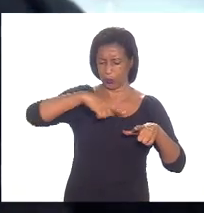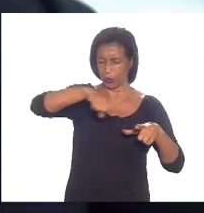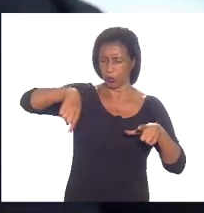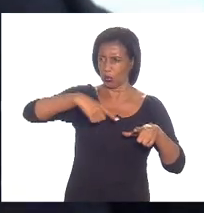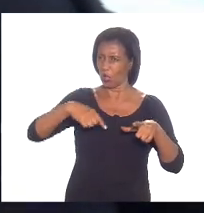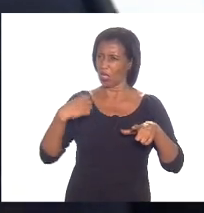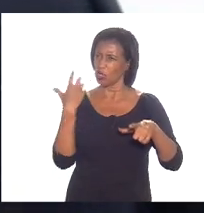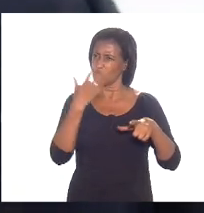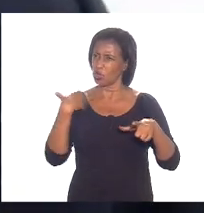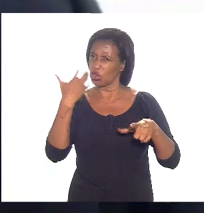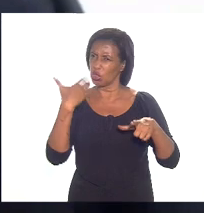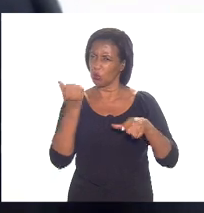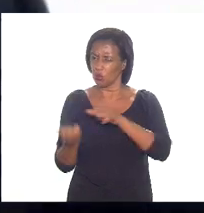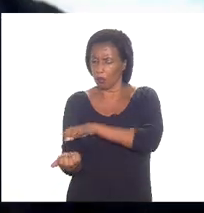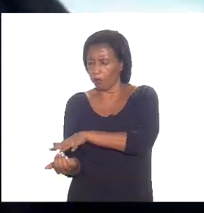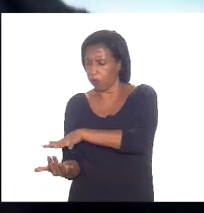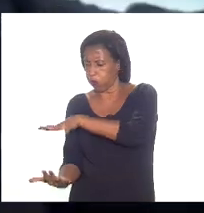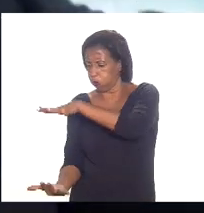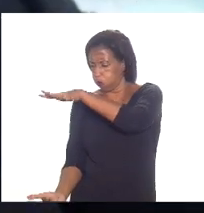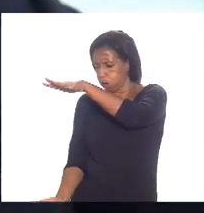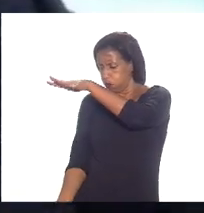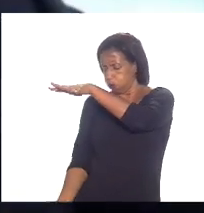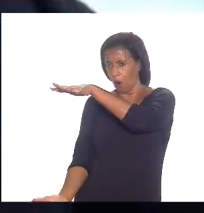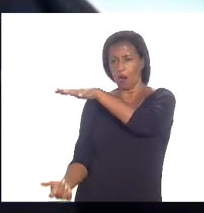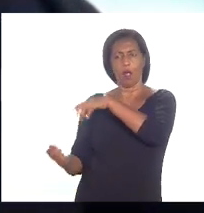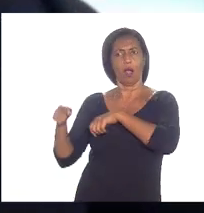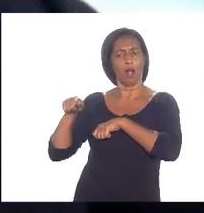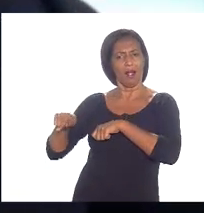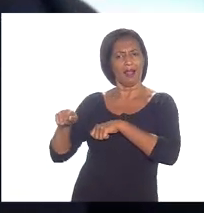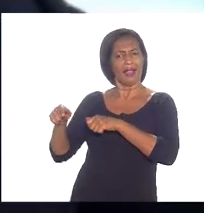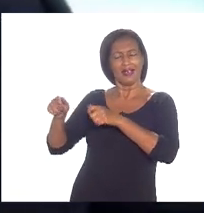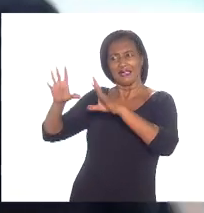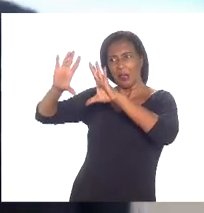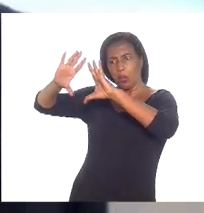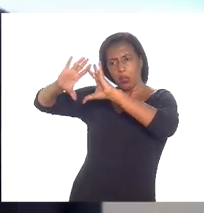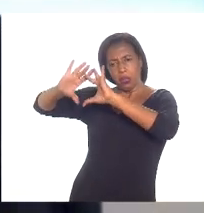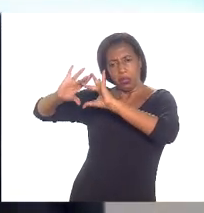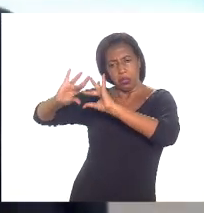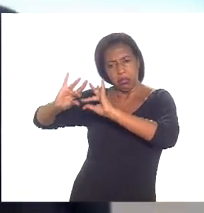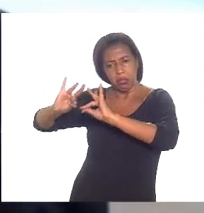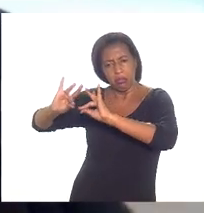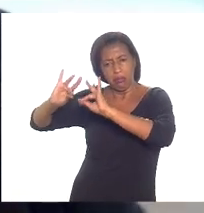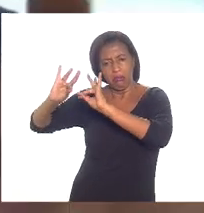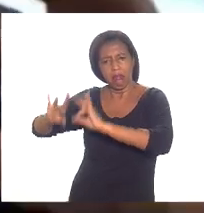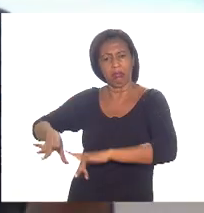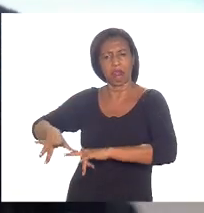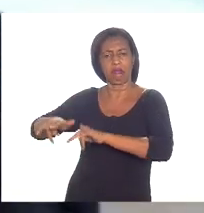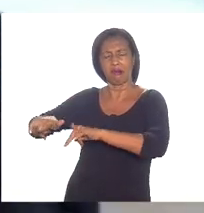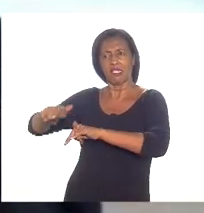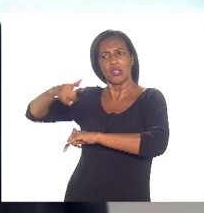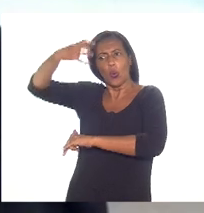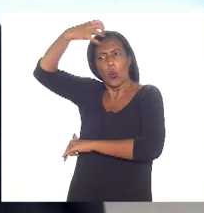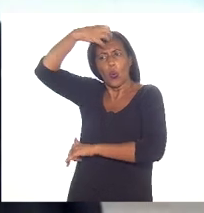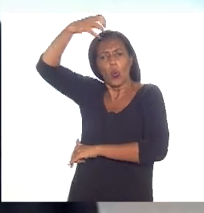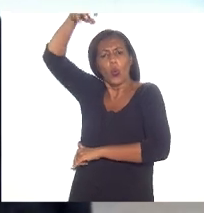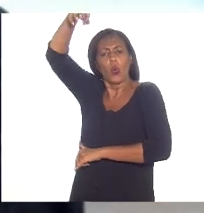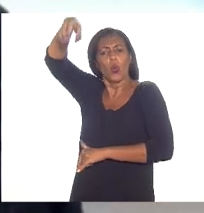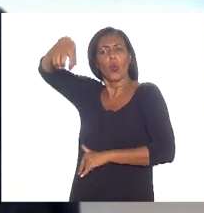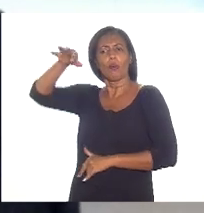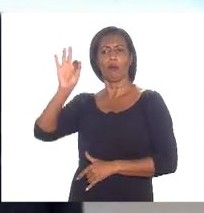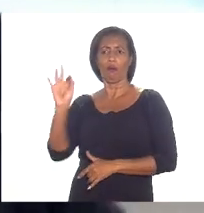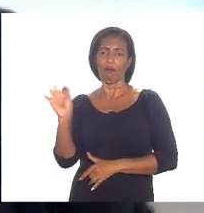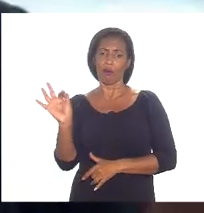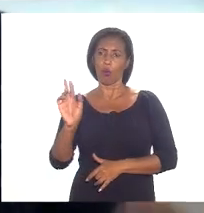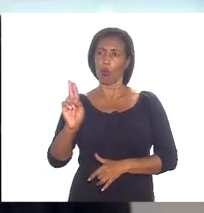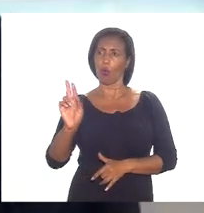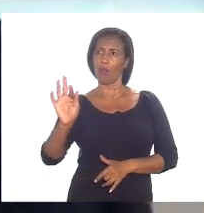cultural ali. Tudo que o Canecão produziu ao longo desse tempo está lá se deteriorando, destruído, entregas baratas. Isso foi culpa da inoperância da UFRJ,